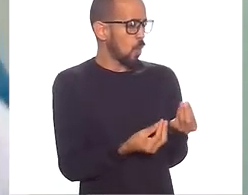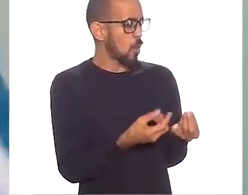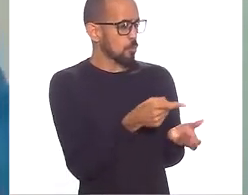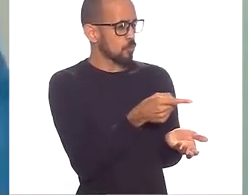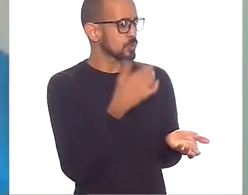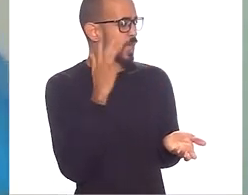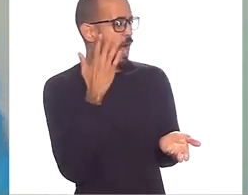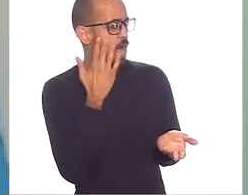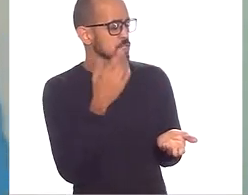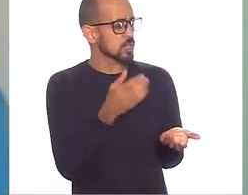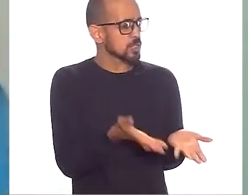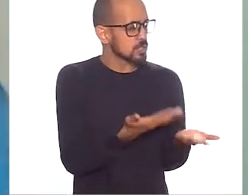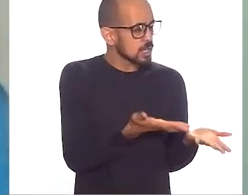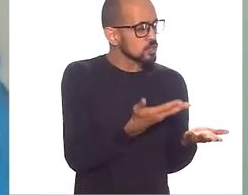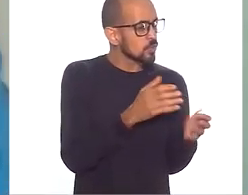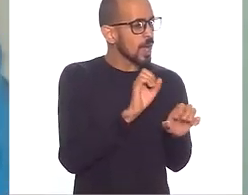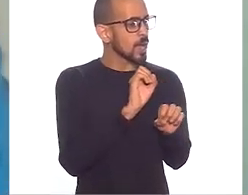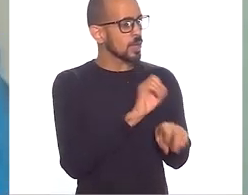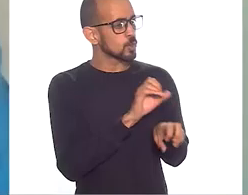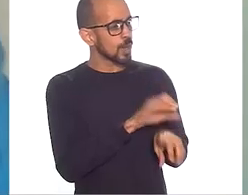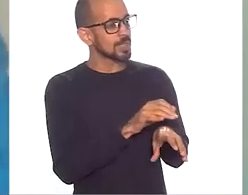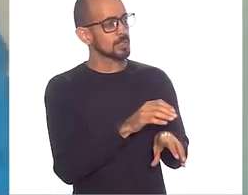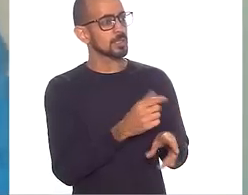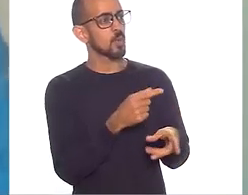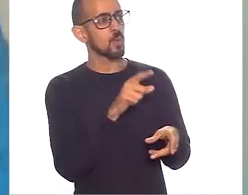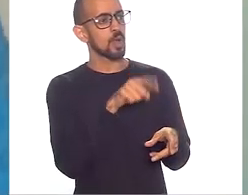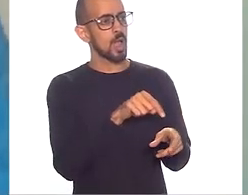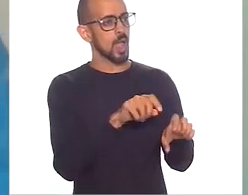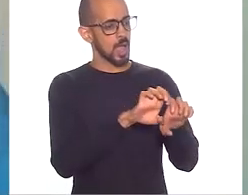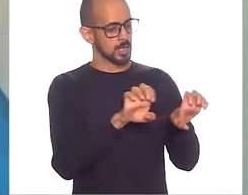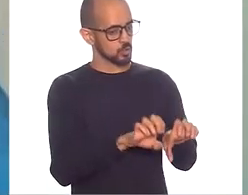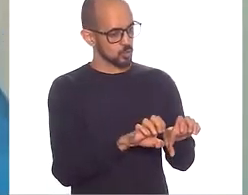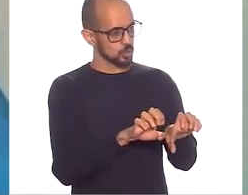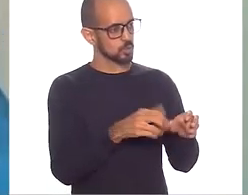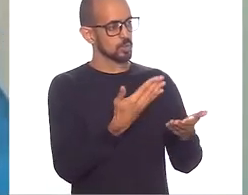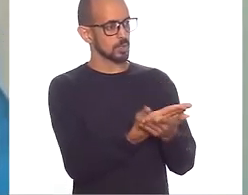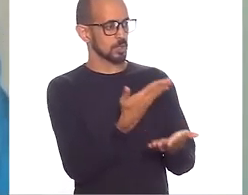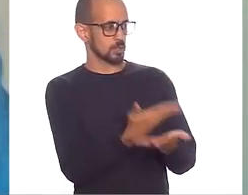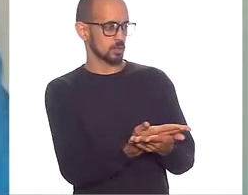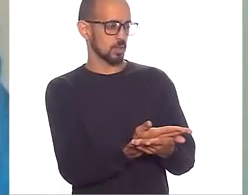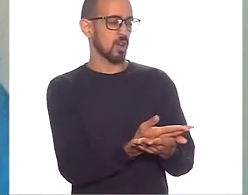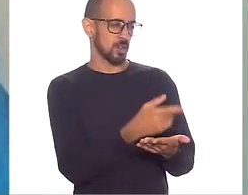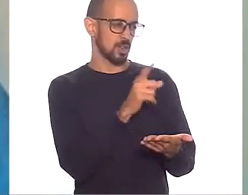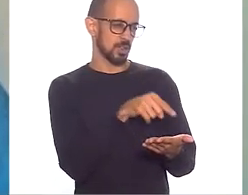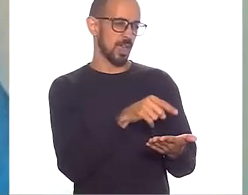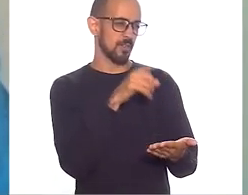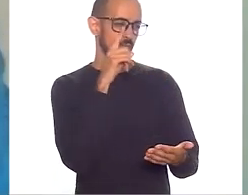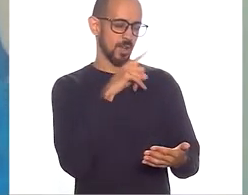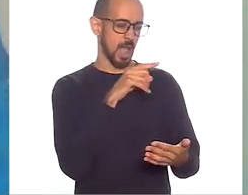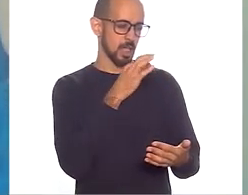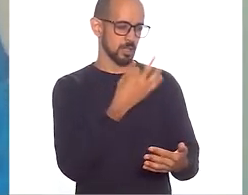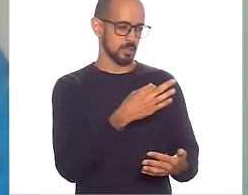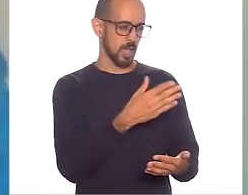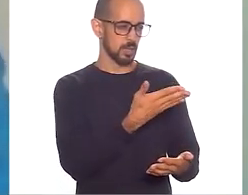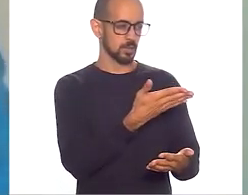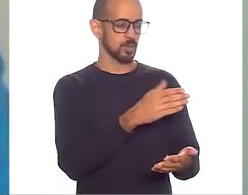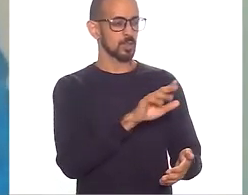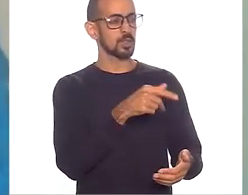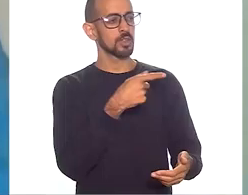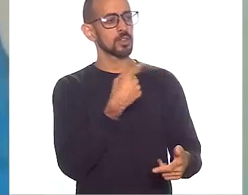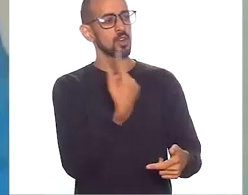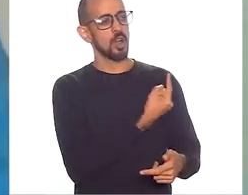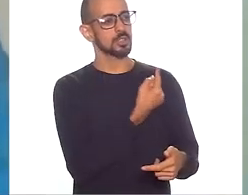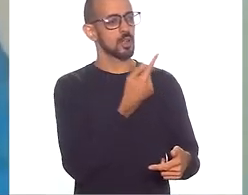um incentivo para a educação? É que é justamente a questão da infraestrutura das escolas, que ainda é muito precária. Então, a gente está